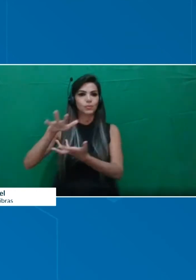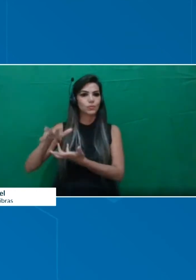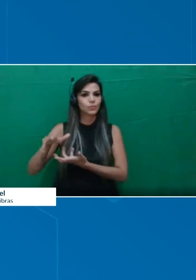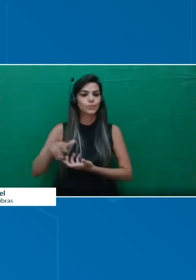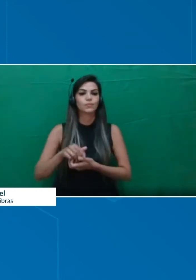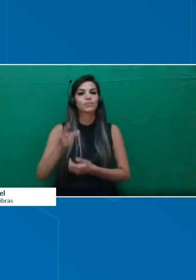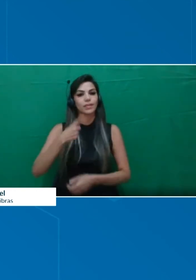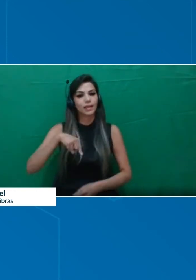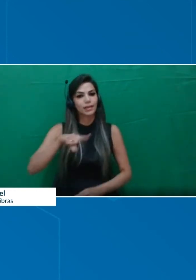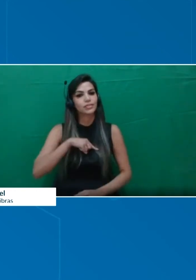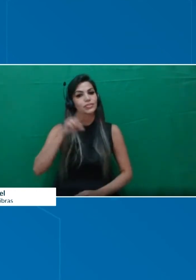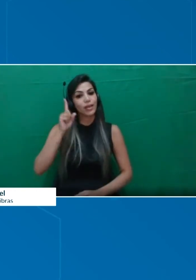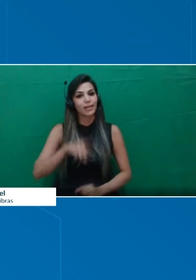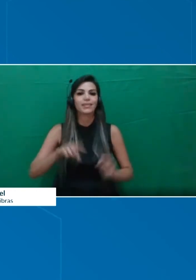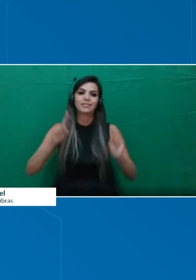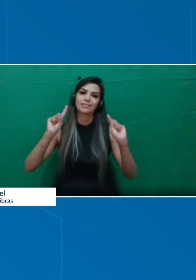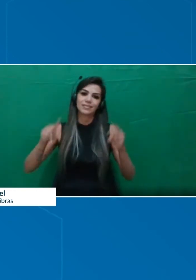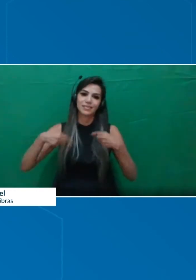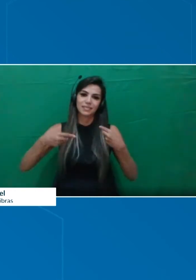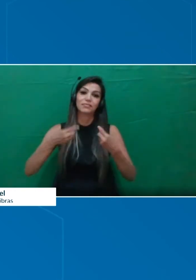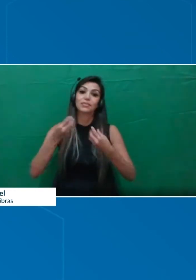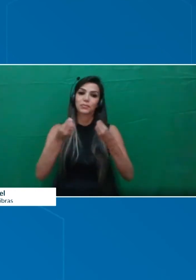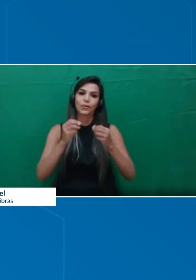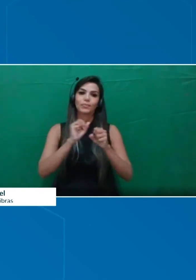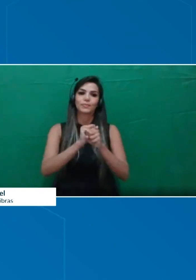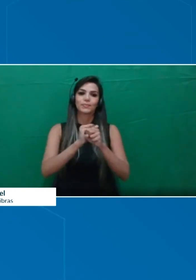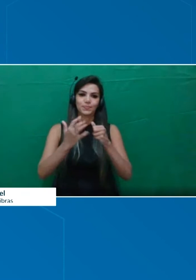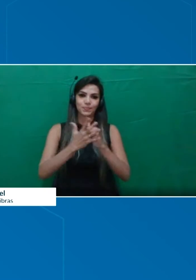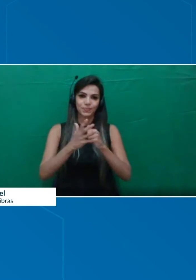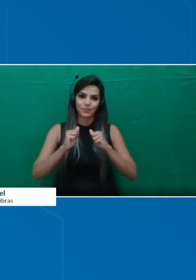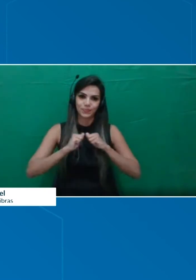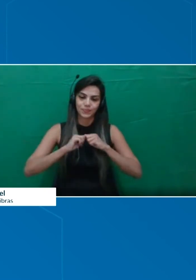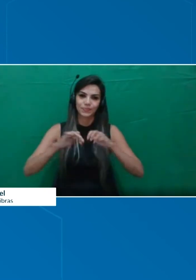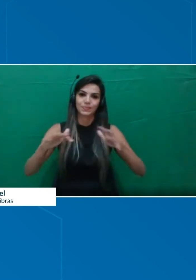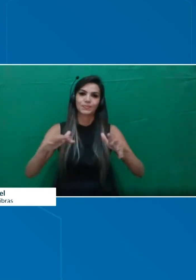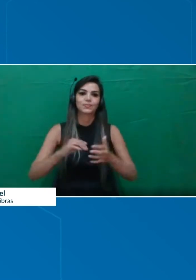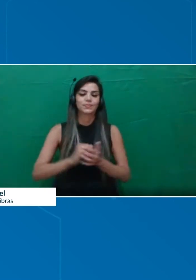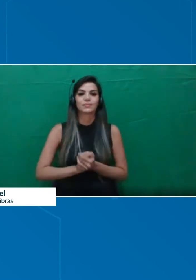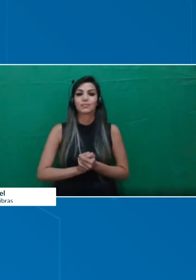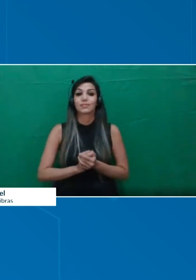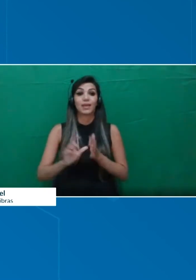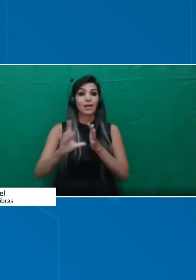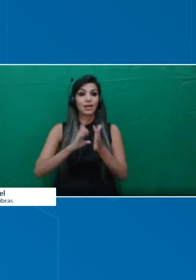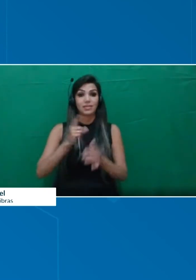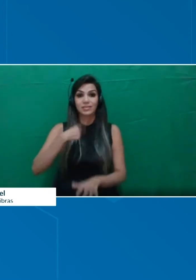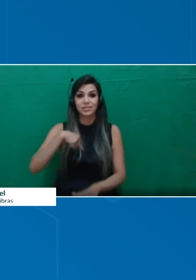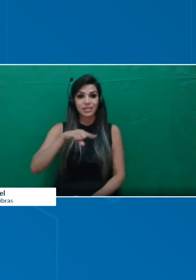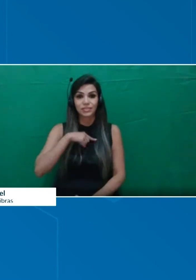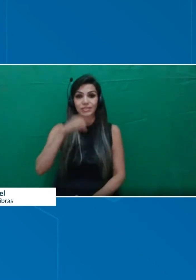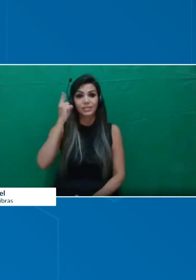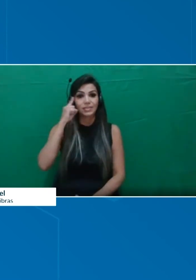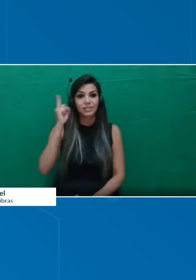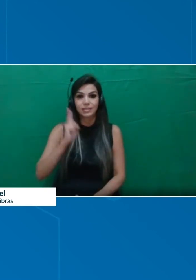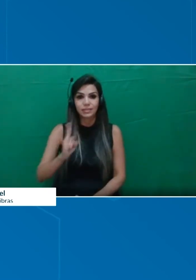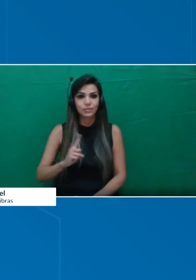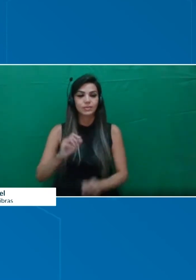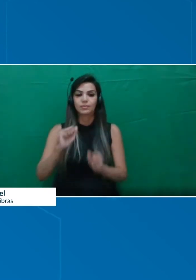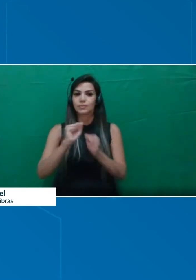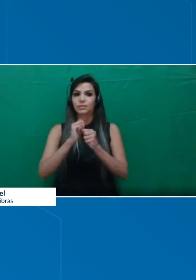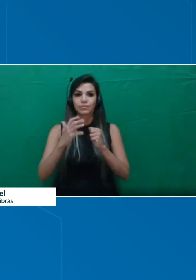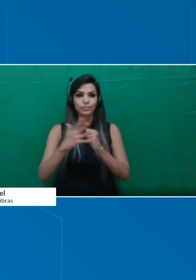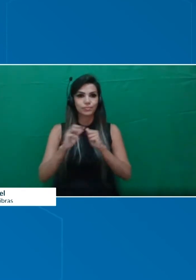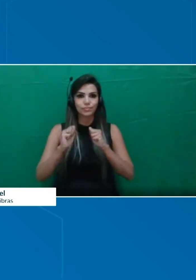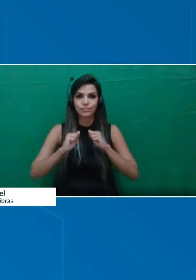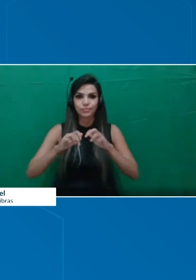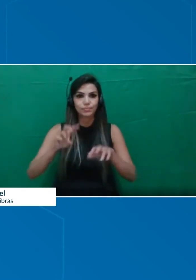fomos desafiados pela pandemia, né? Nós não imaginaríamos que a pandemia iria acontecer,